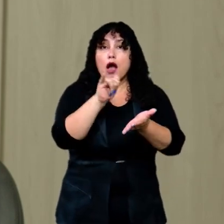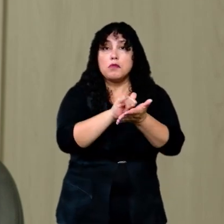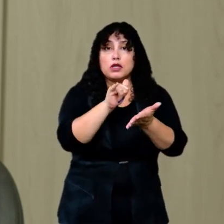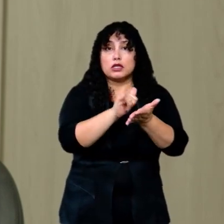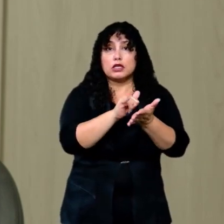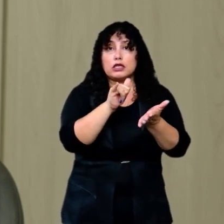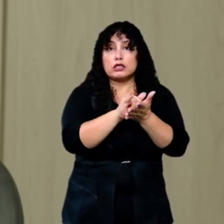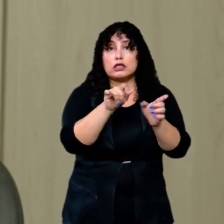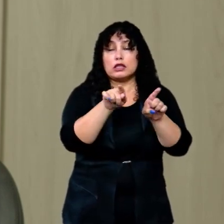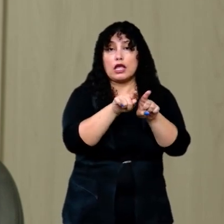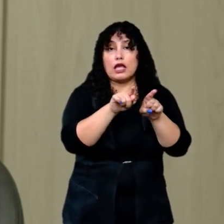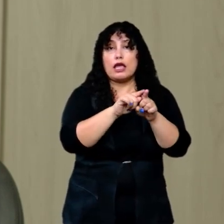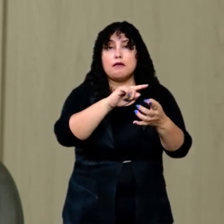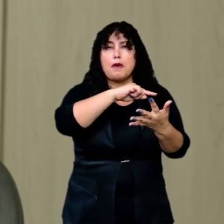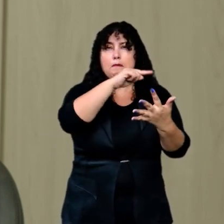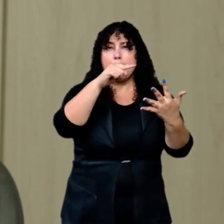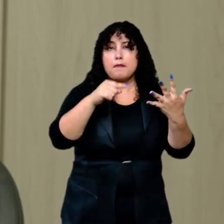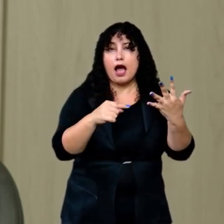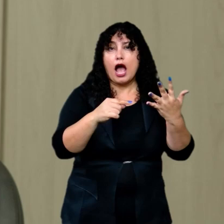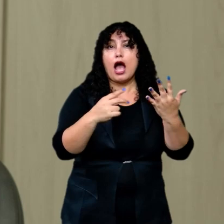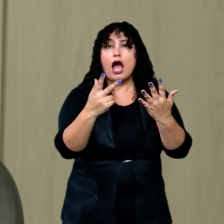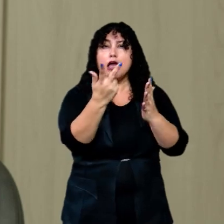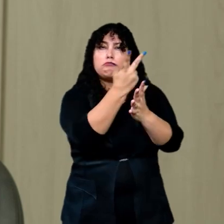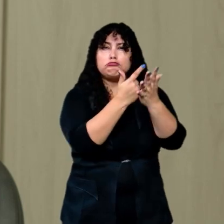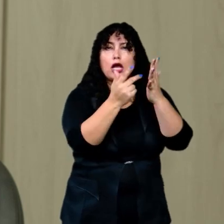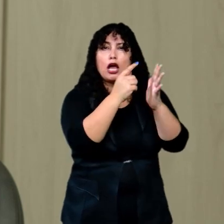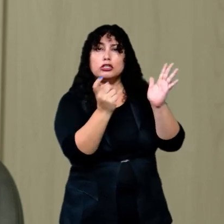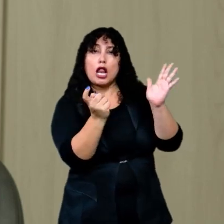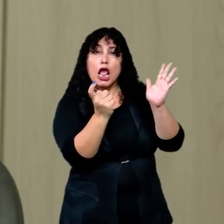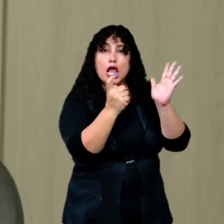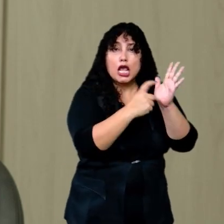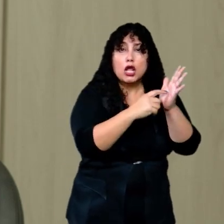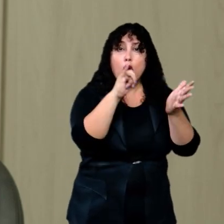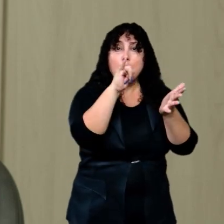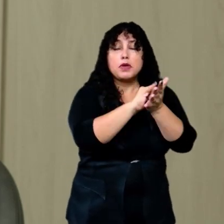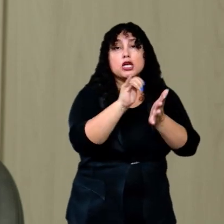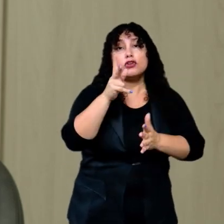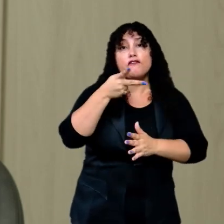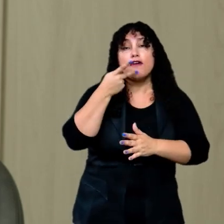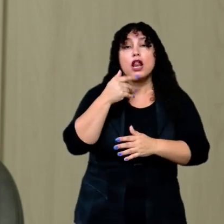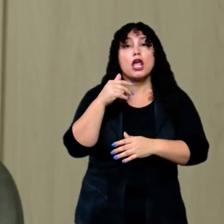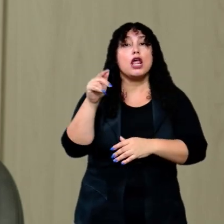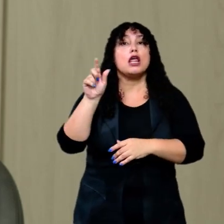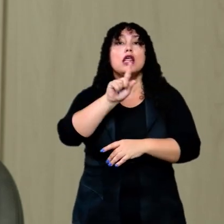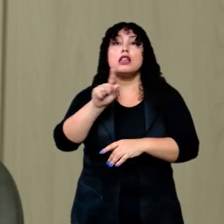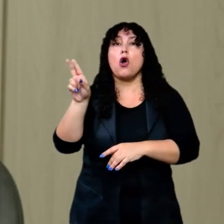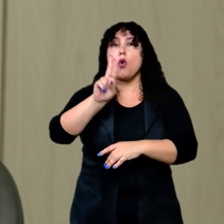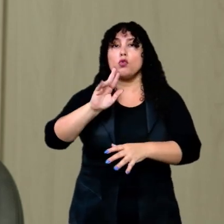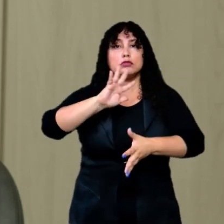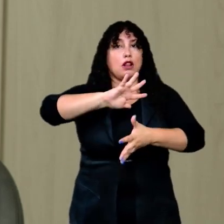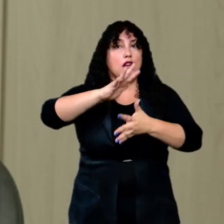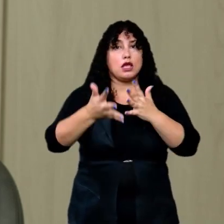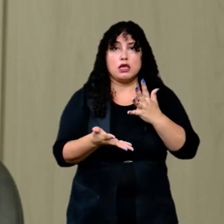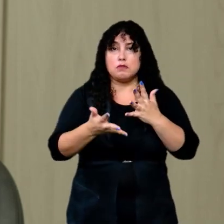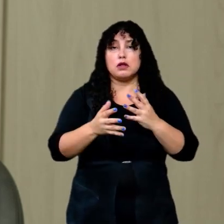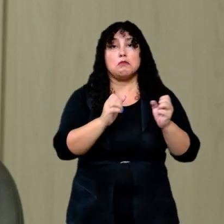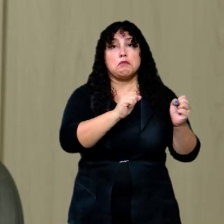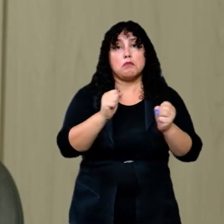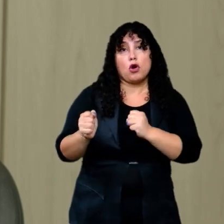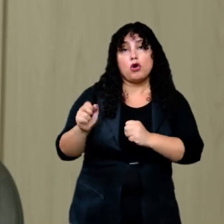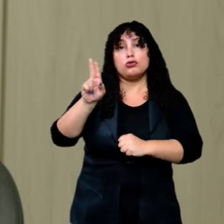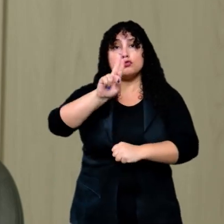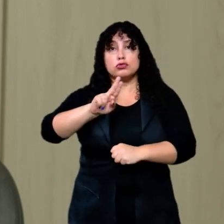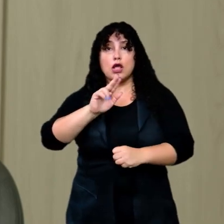tem um PEX, né, que tem as figuras, a pessoa clica e aí o aplicativo fala. Ele não usa Libras. Né? Eles podem usar